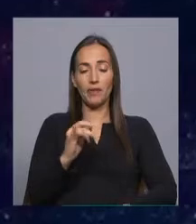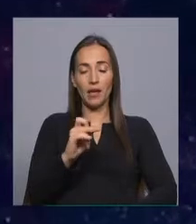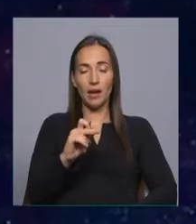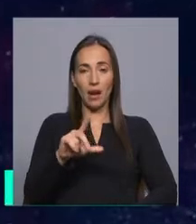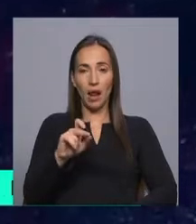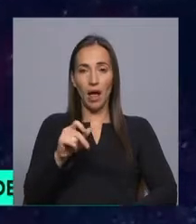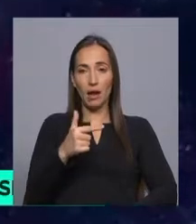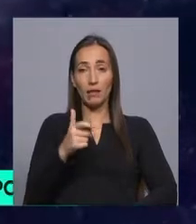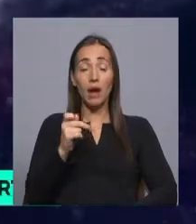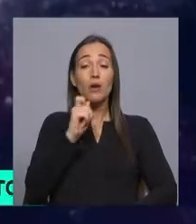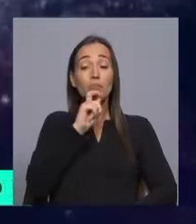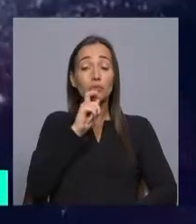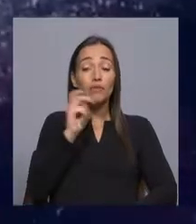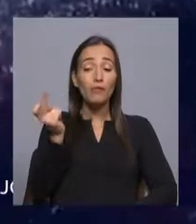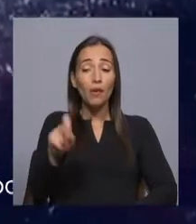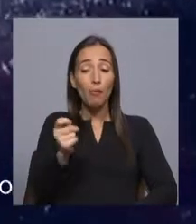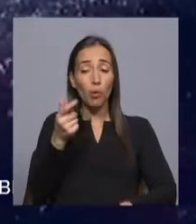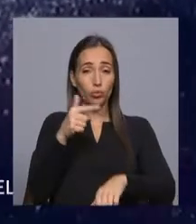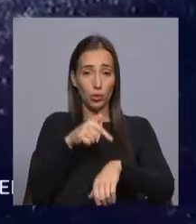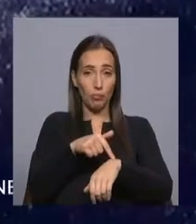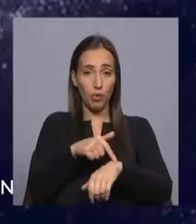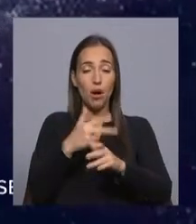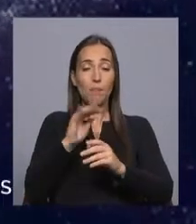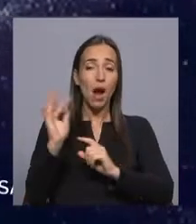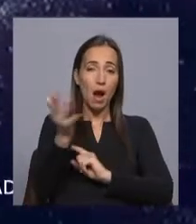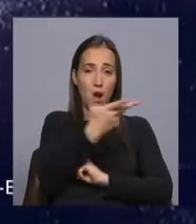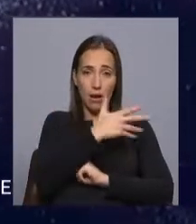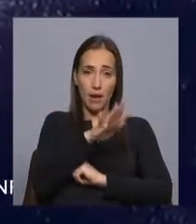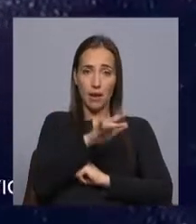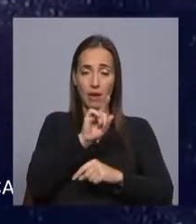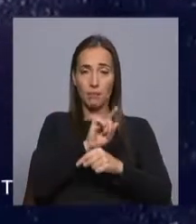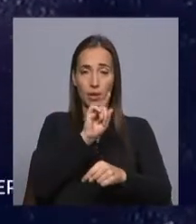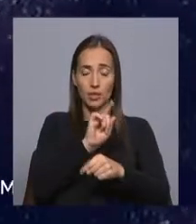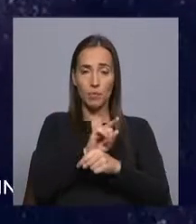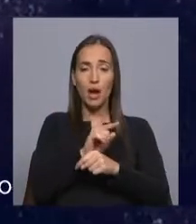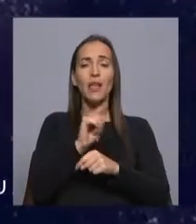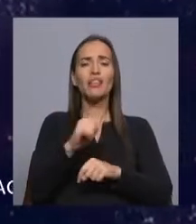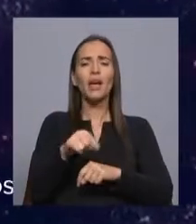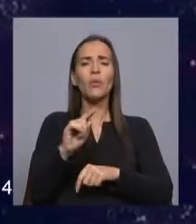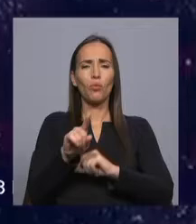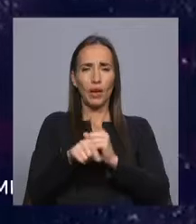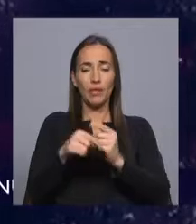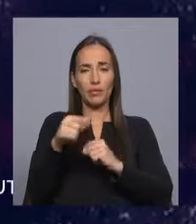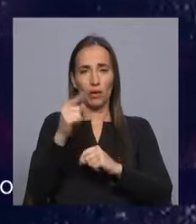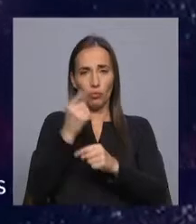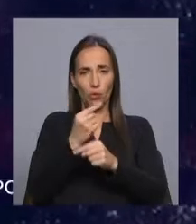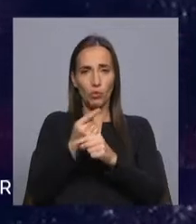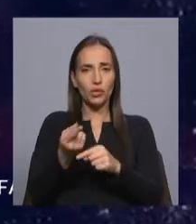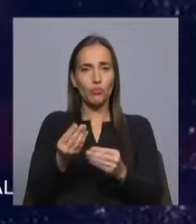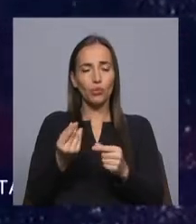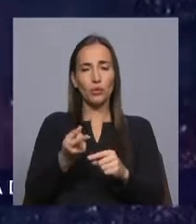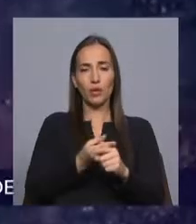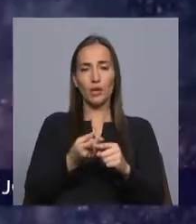cá há pouco tempo. Mas ainda, aqui nas redondezas da nossa Via Láctea, temos o quê? Olha, temos uma coisa muito interessante, que é uma espécie de